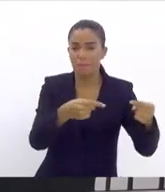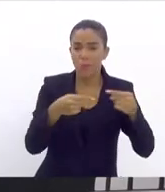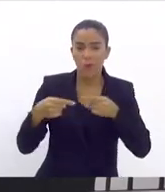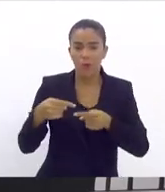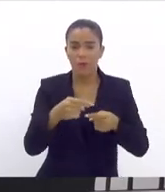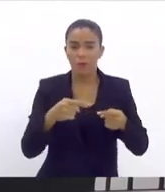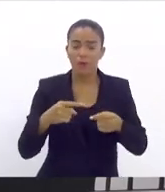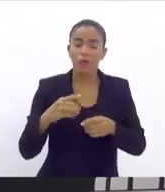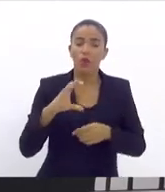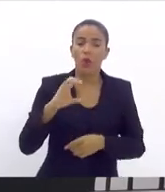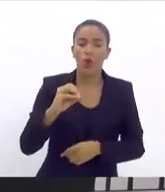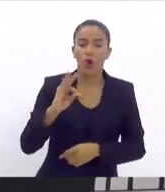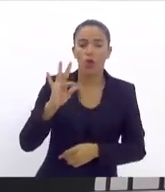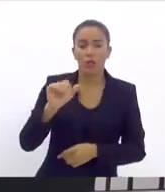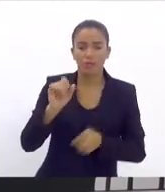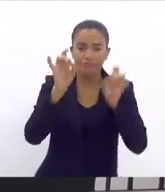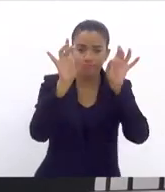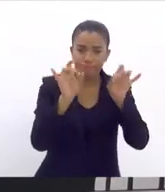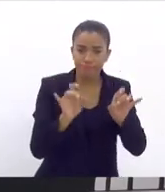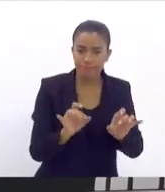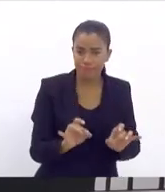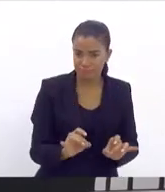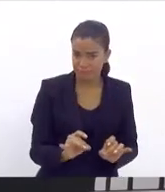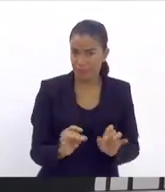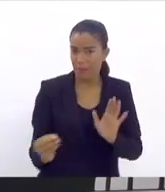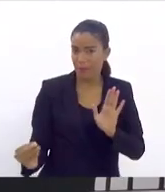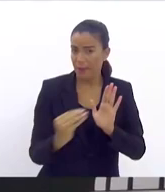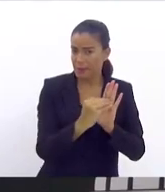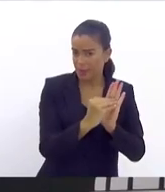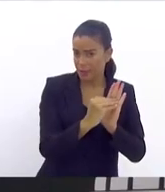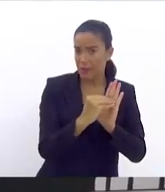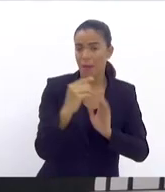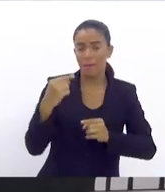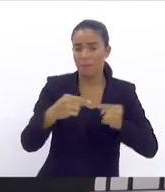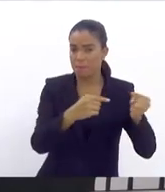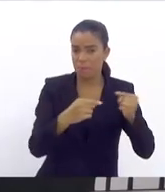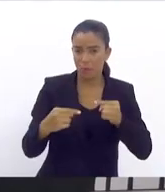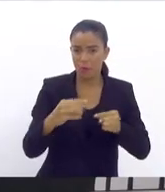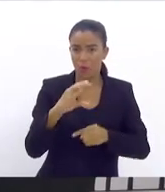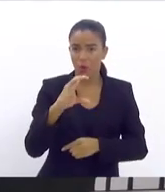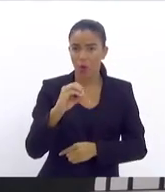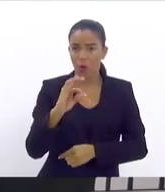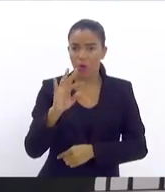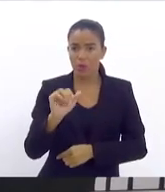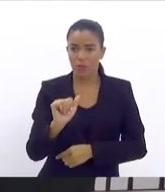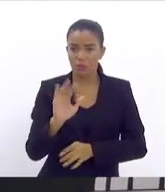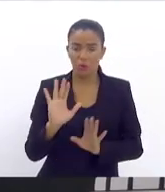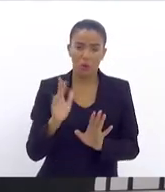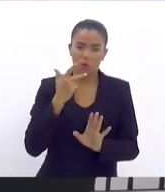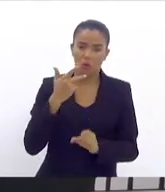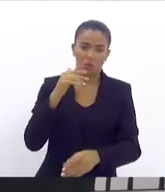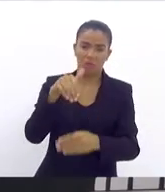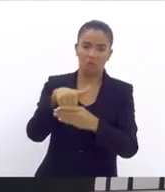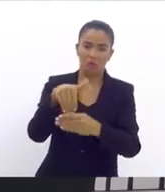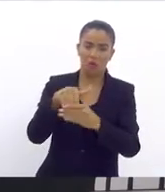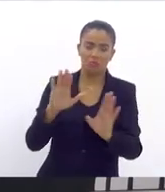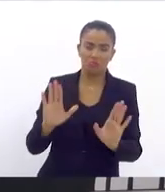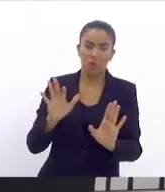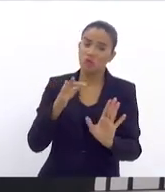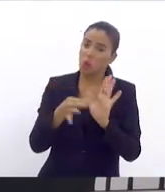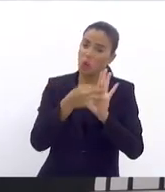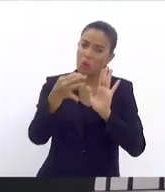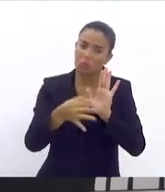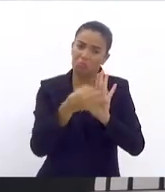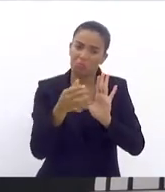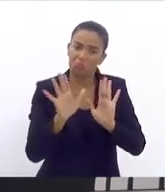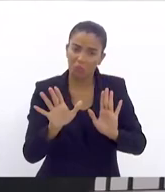acolhimento necessário. Para inseri-la na política de cotas. Eu não estou dando um voto, eu estou só sugerindo. Sim. A Vossa